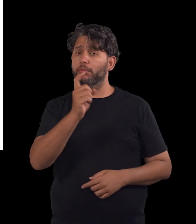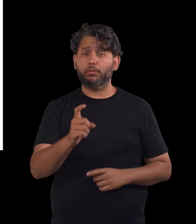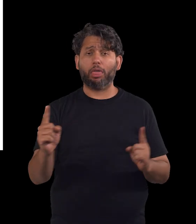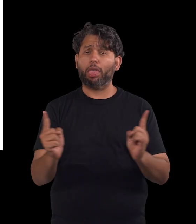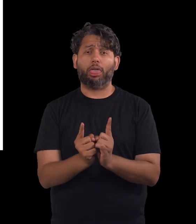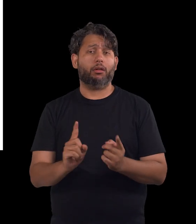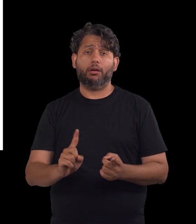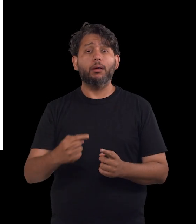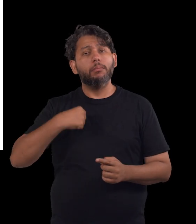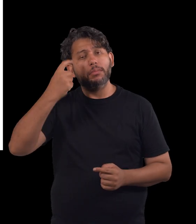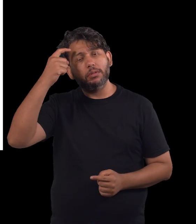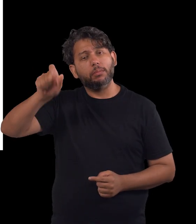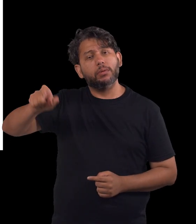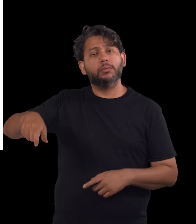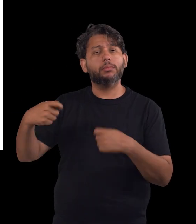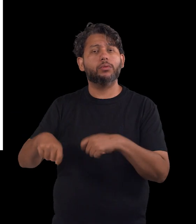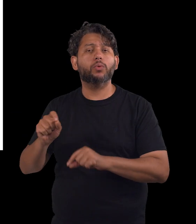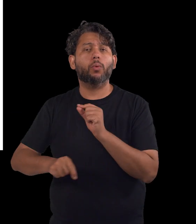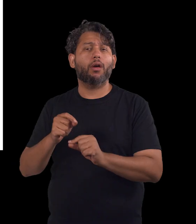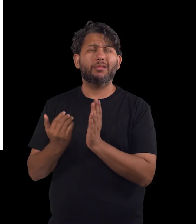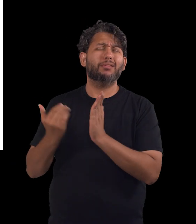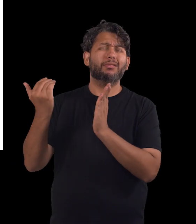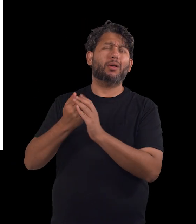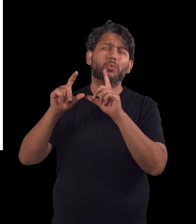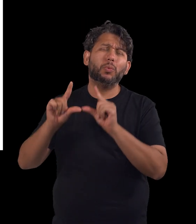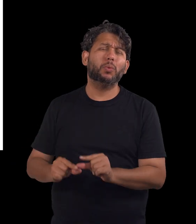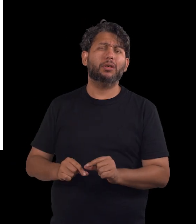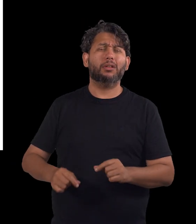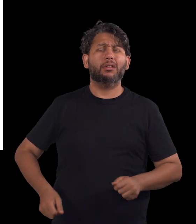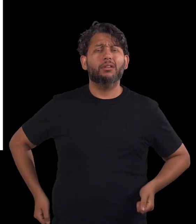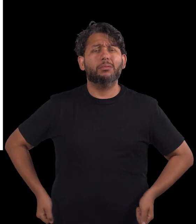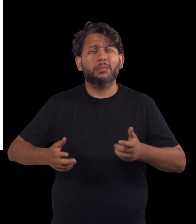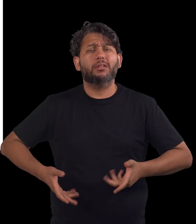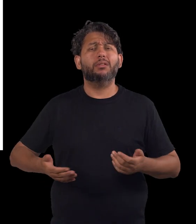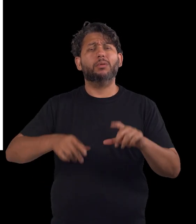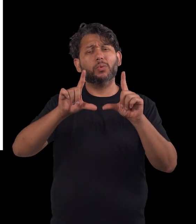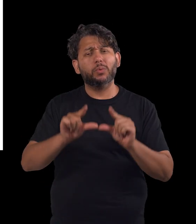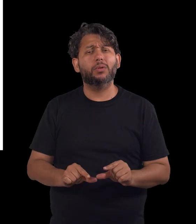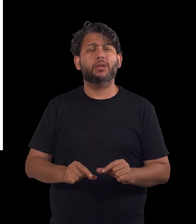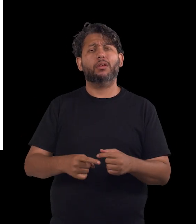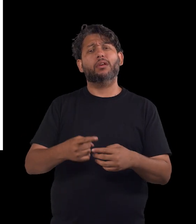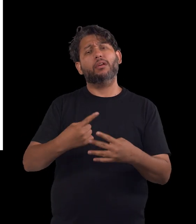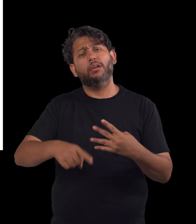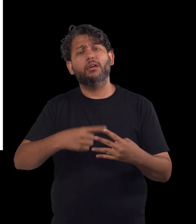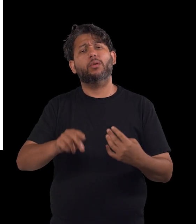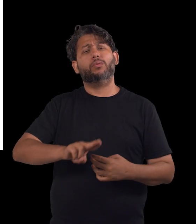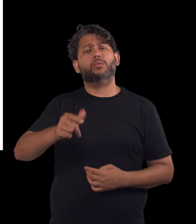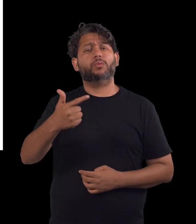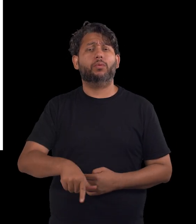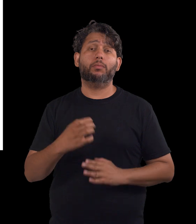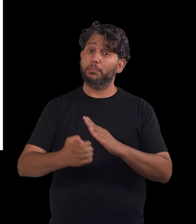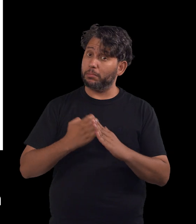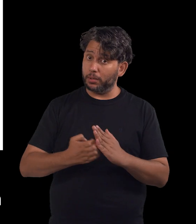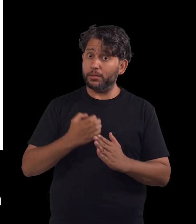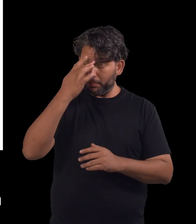lixo. Ao repensar necessidades, recusar excessos, reduzir o desperdício, reutilizar e